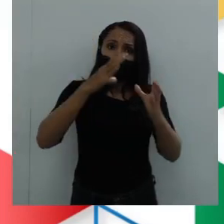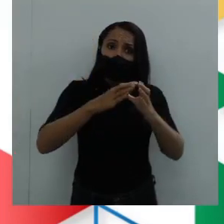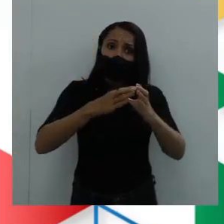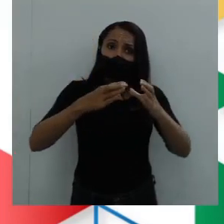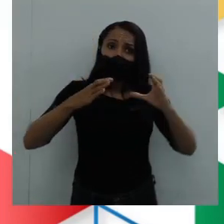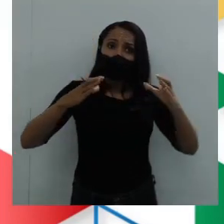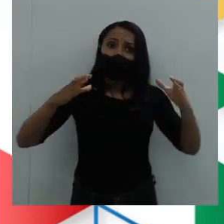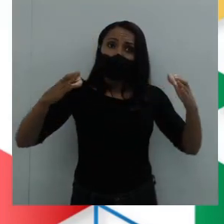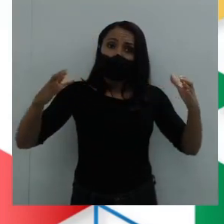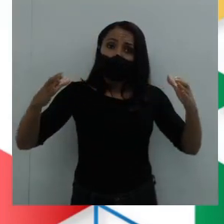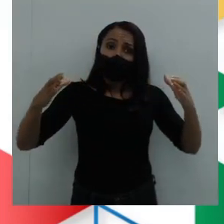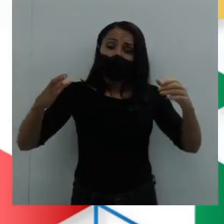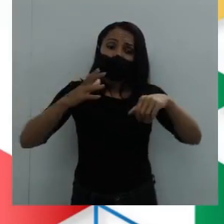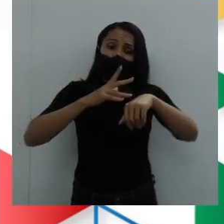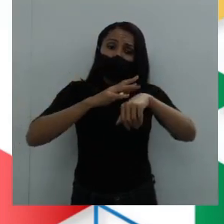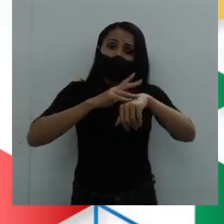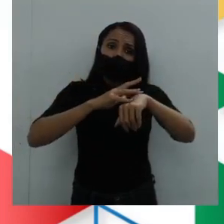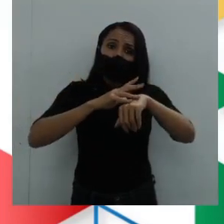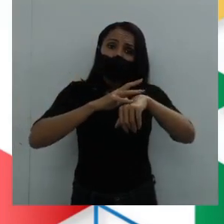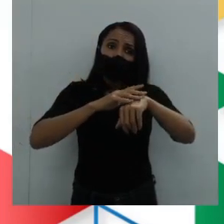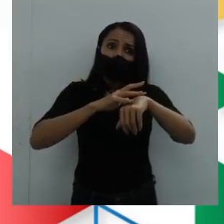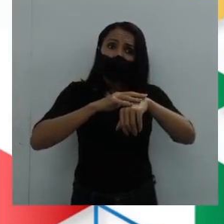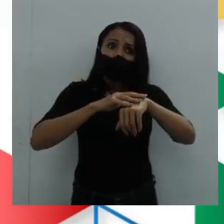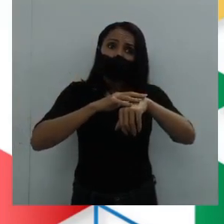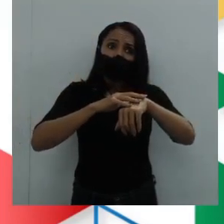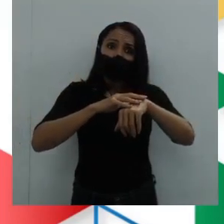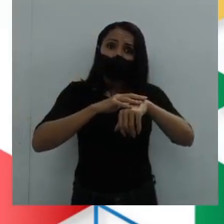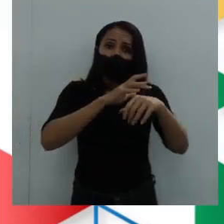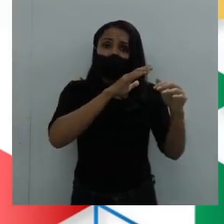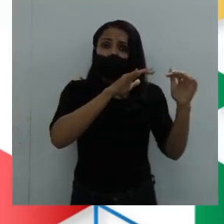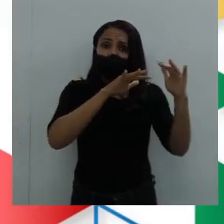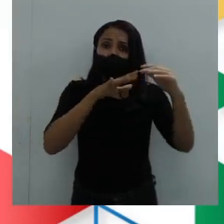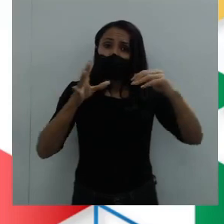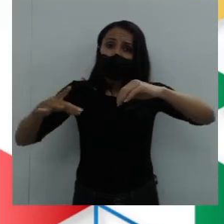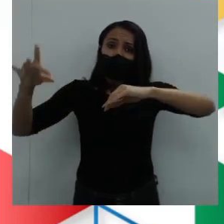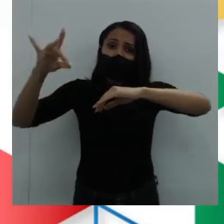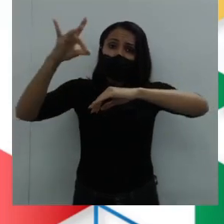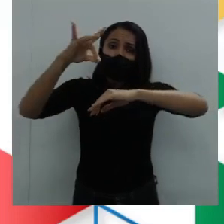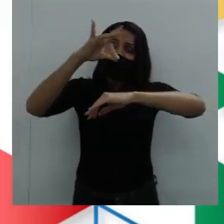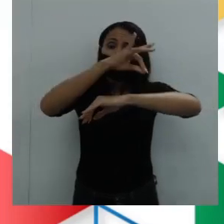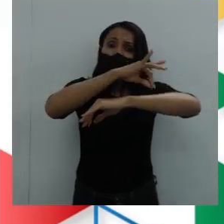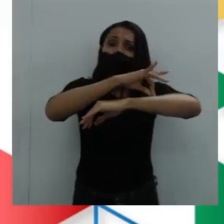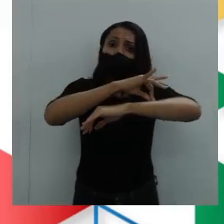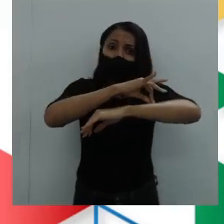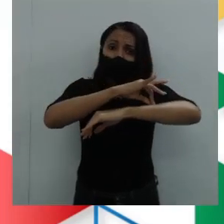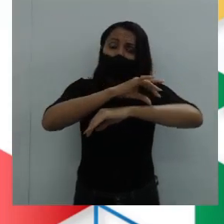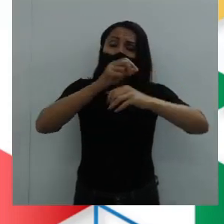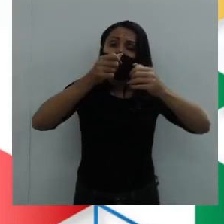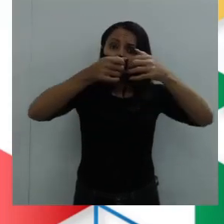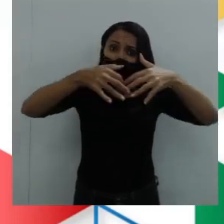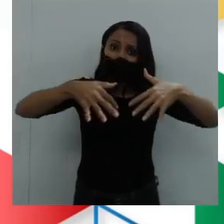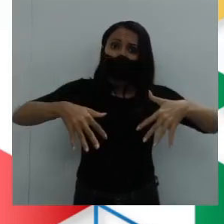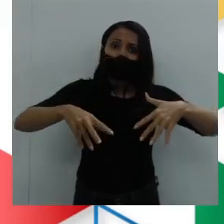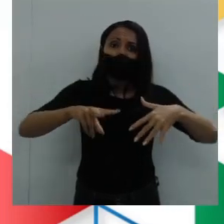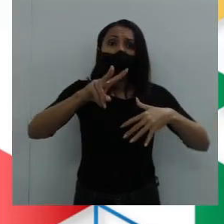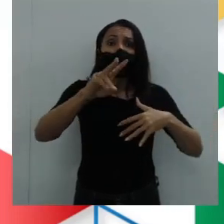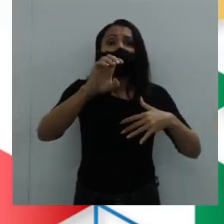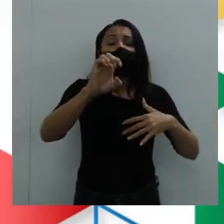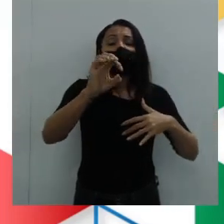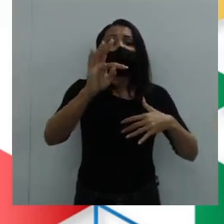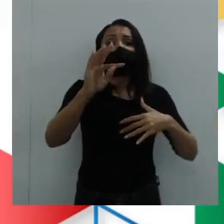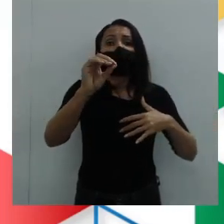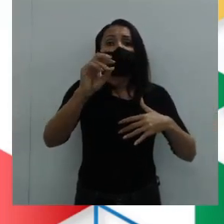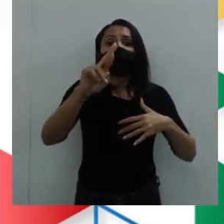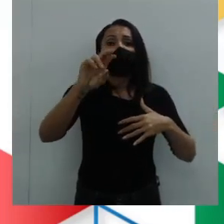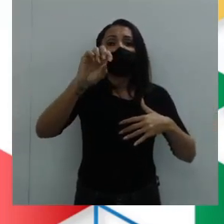na incidência de doenças e proliferação de insetos nocivos ou vetores. Quando eu falo de vetores, eu estou falando daqueles